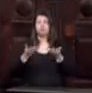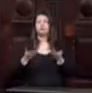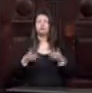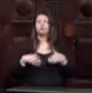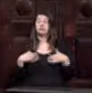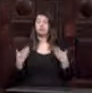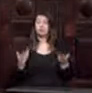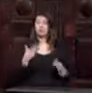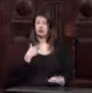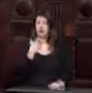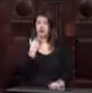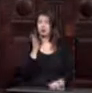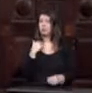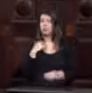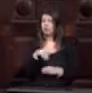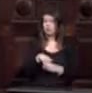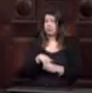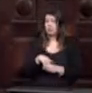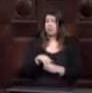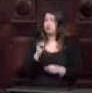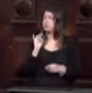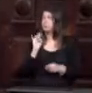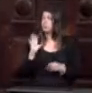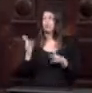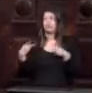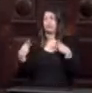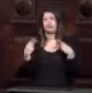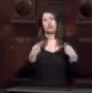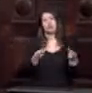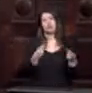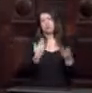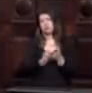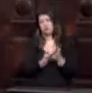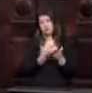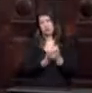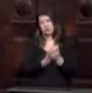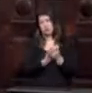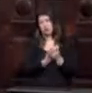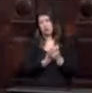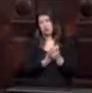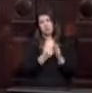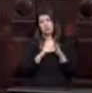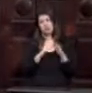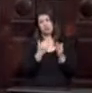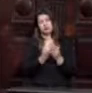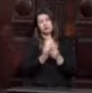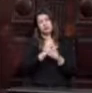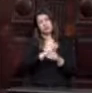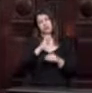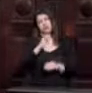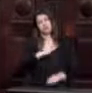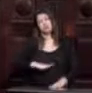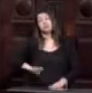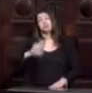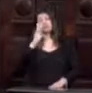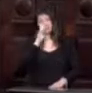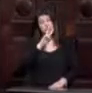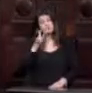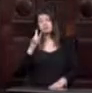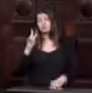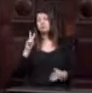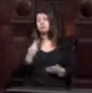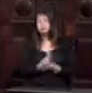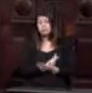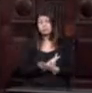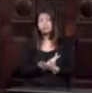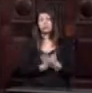voto, é só visitar uma escola da rede estadual para saber a situação que